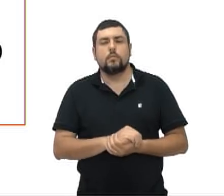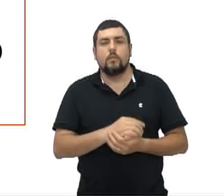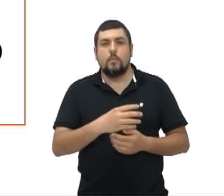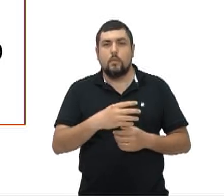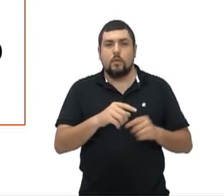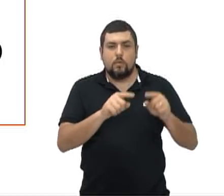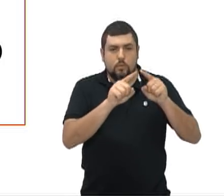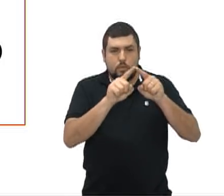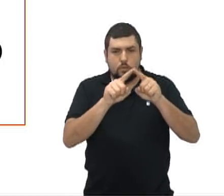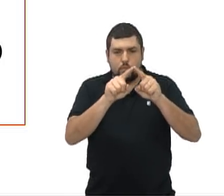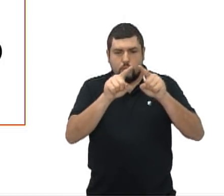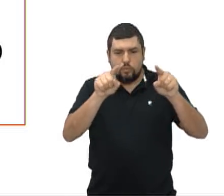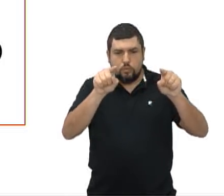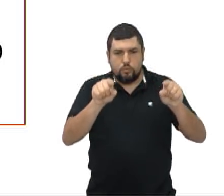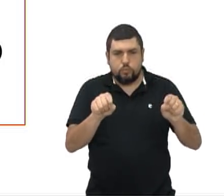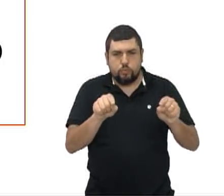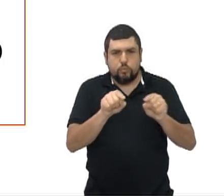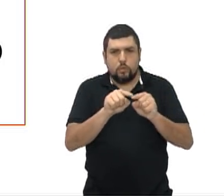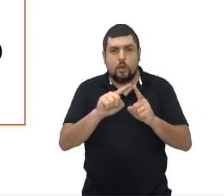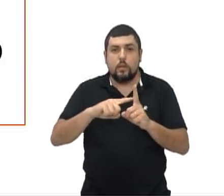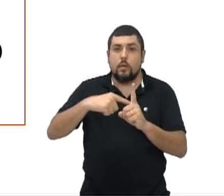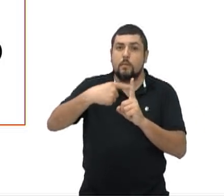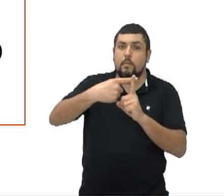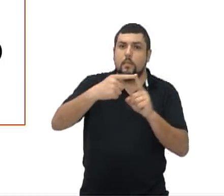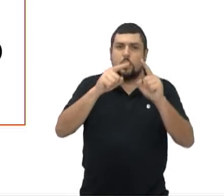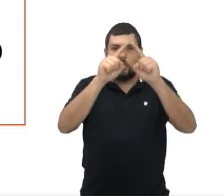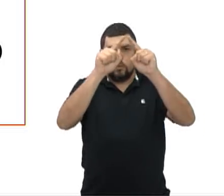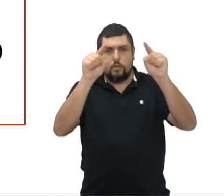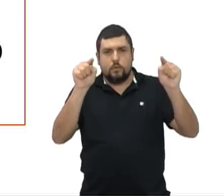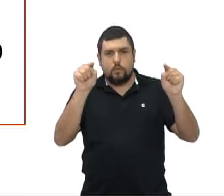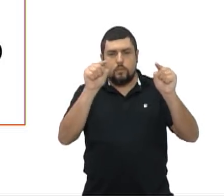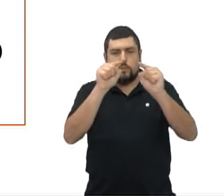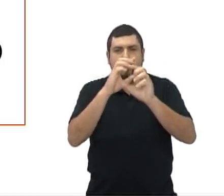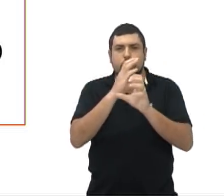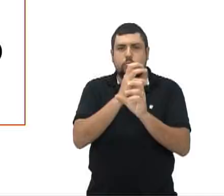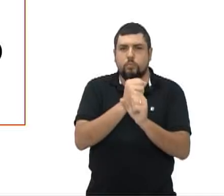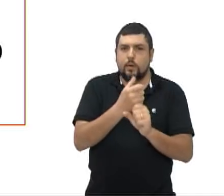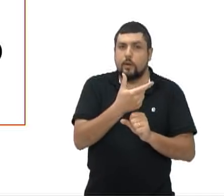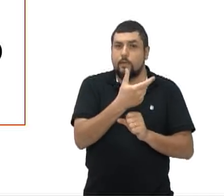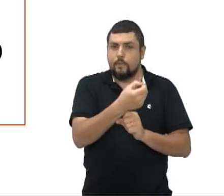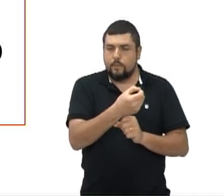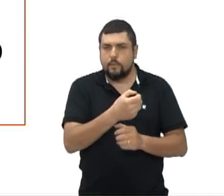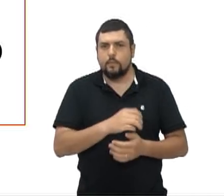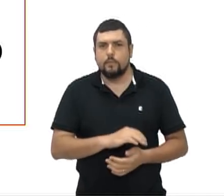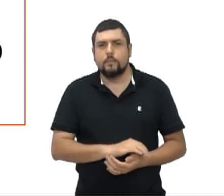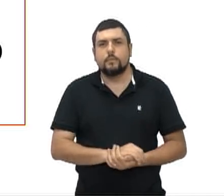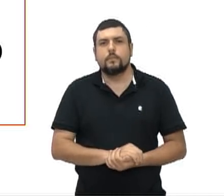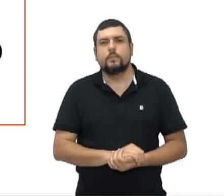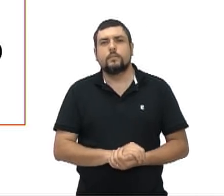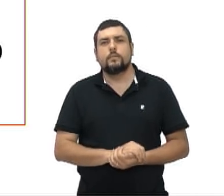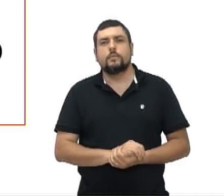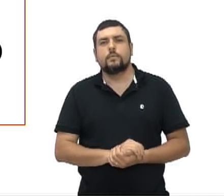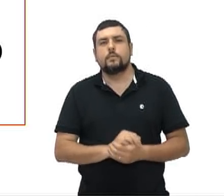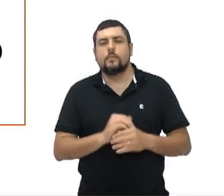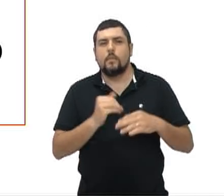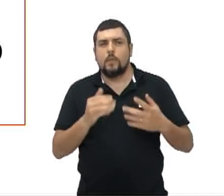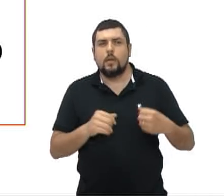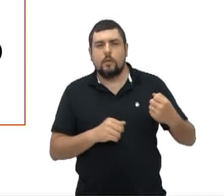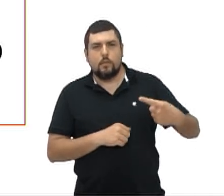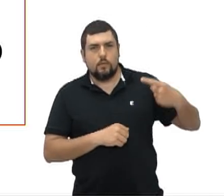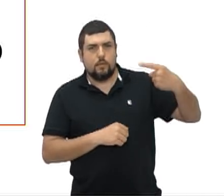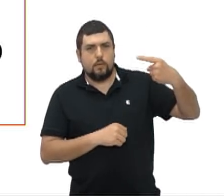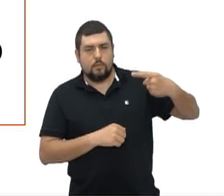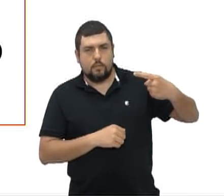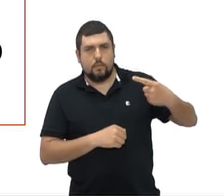mais o triângulo são 20 quadradinhos como unidade de medida. Ok? Então, você já sabe aí o tamanho